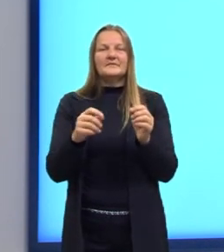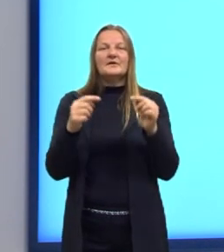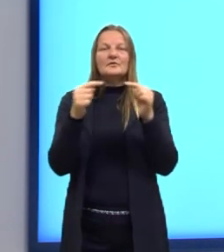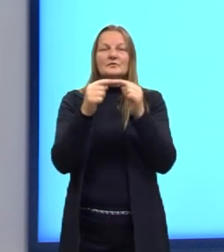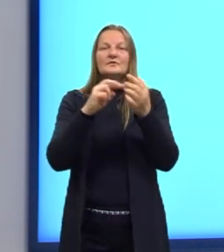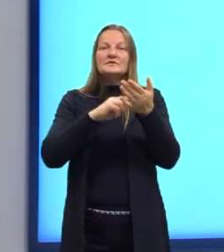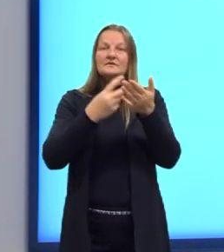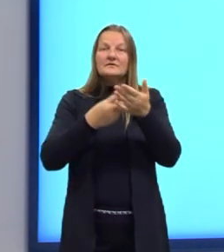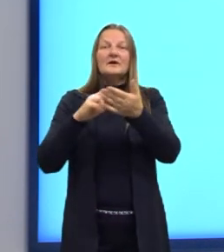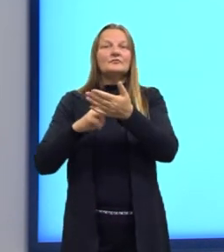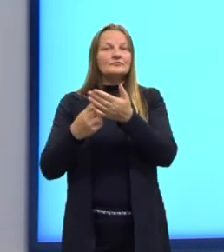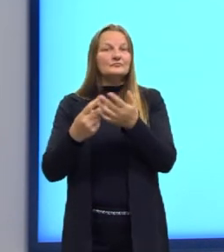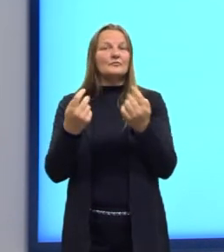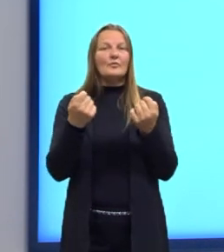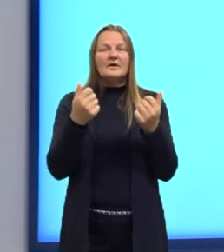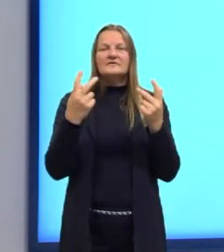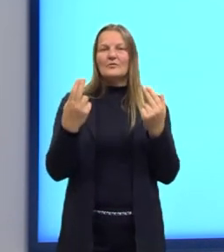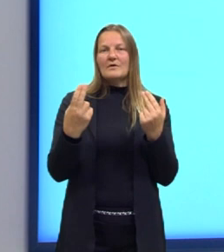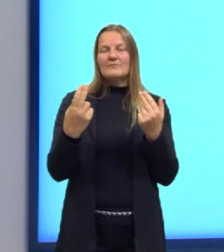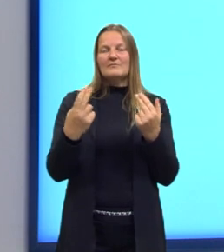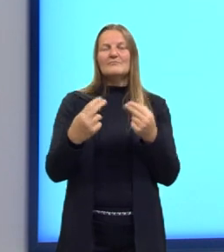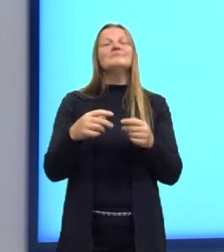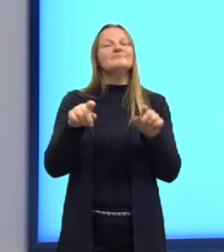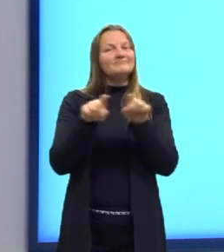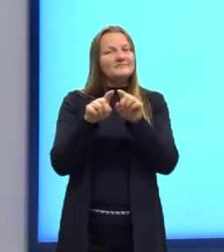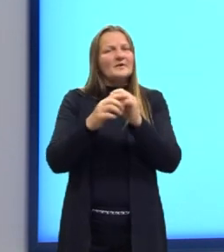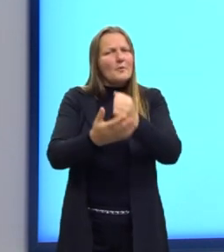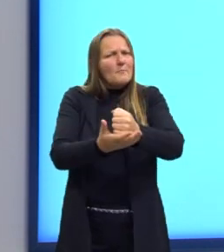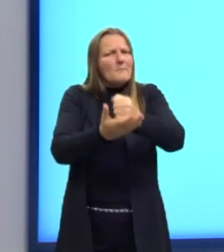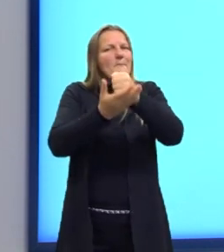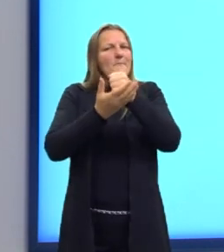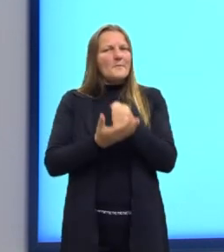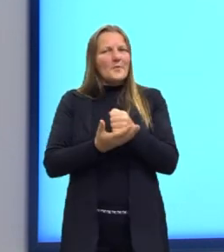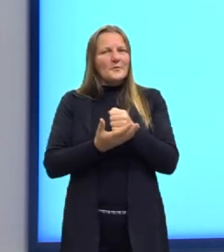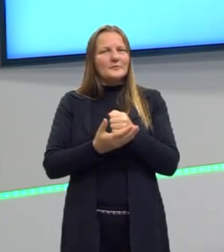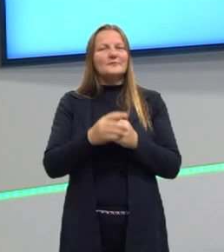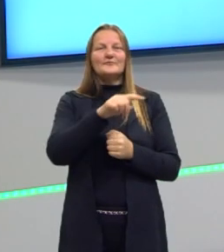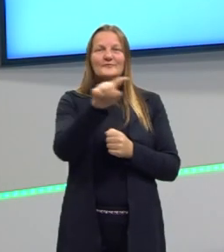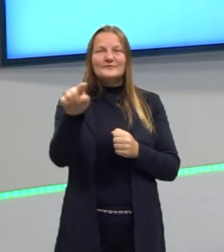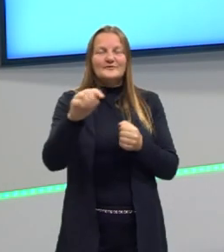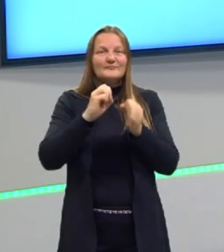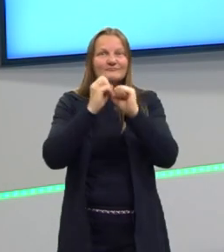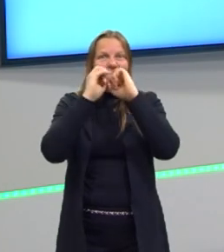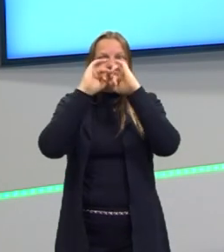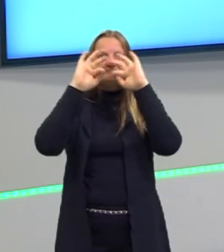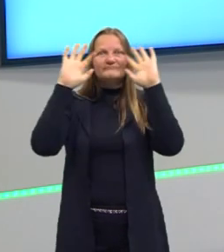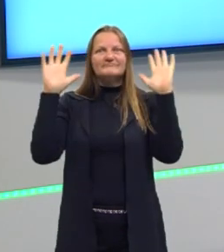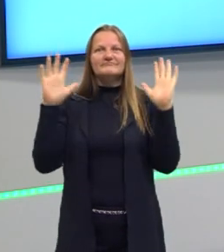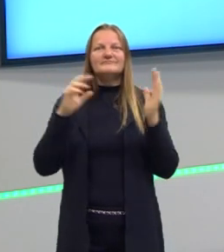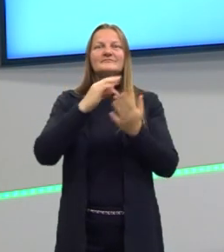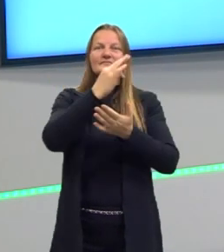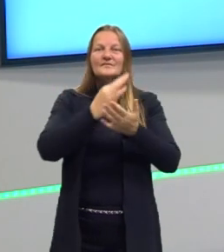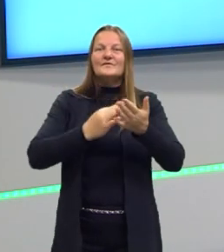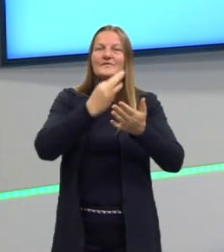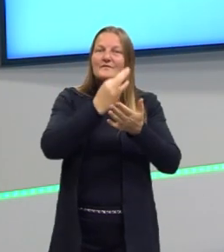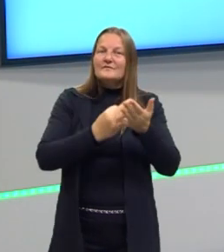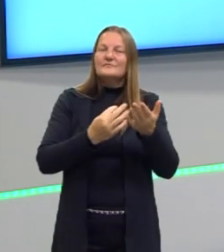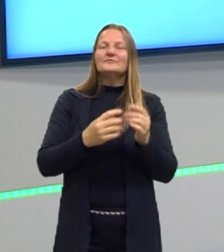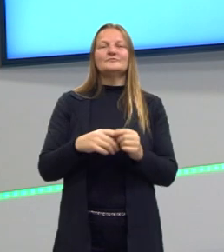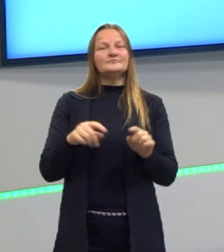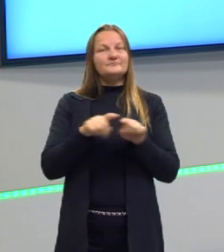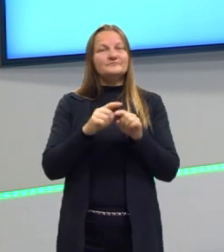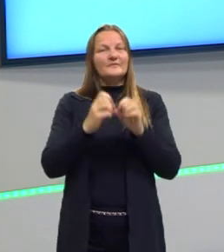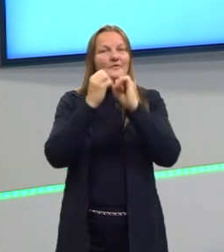possuem significados semelhantes nos dois idiomas isso auxilia você na compreensão de um texto